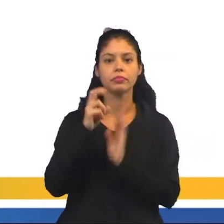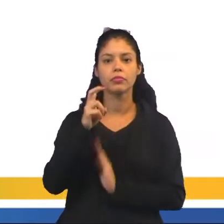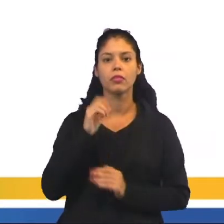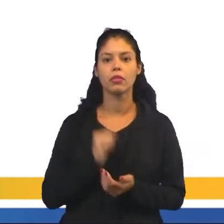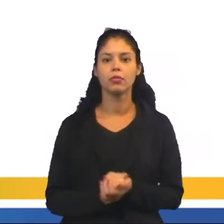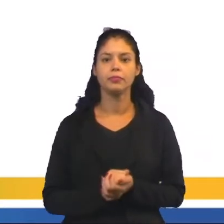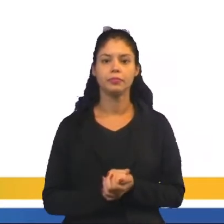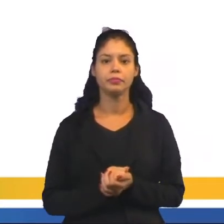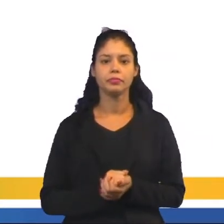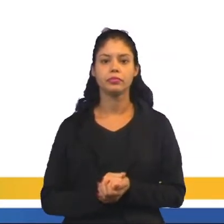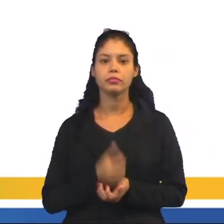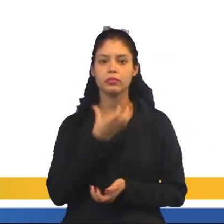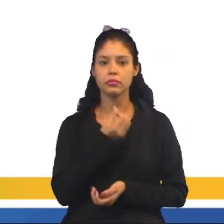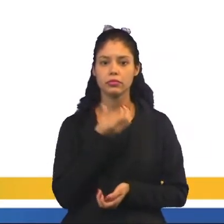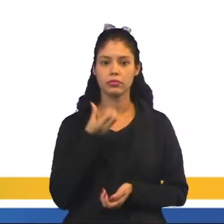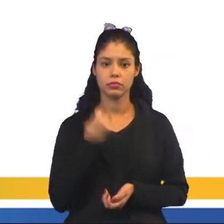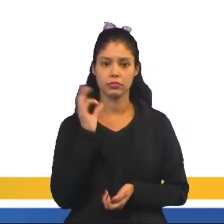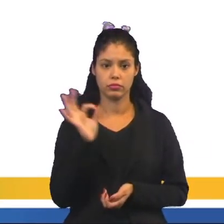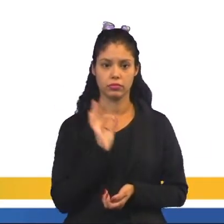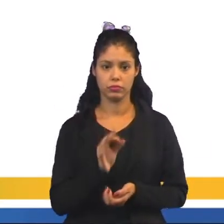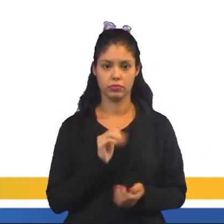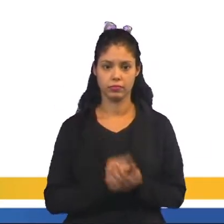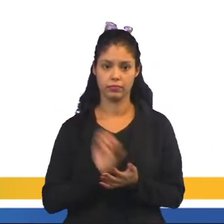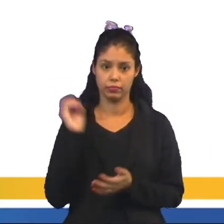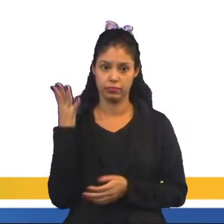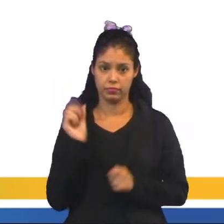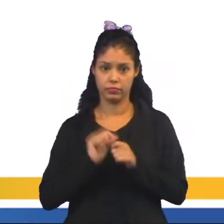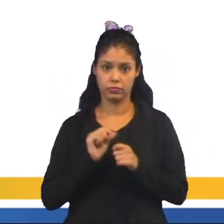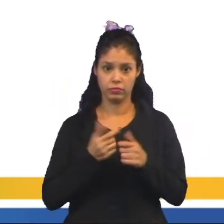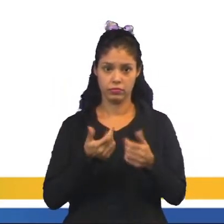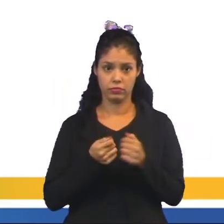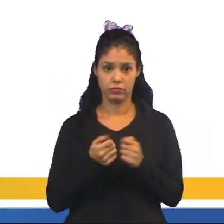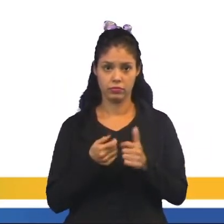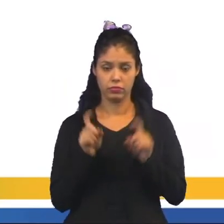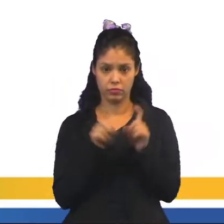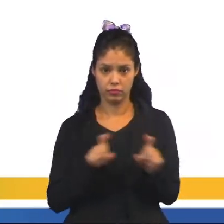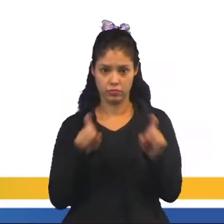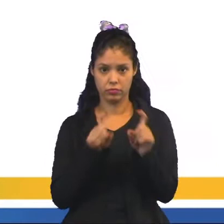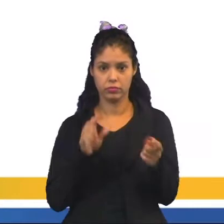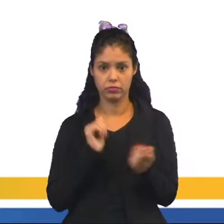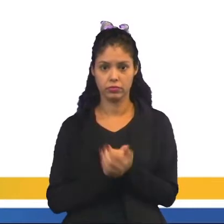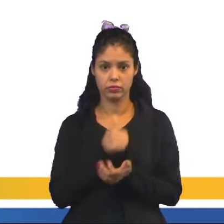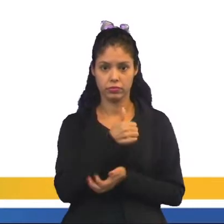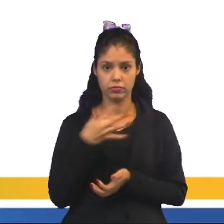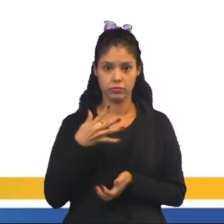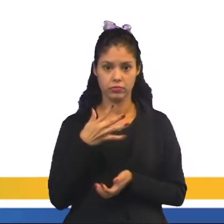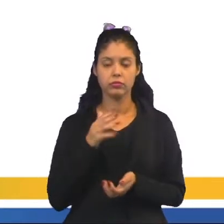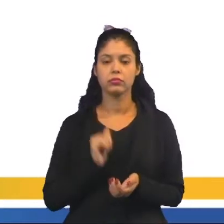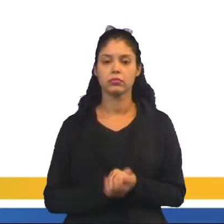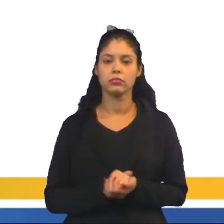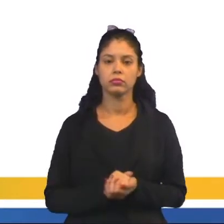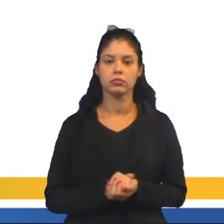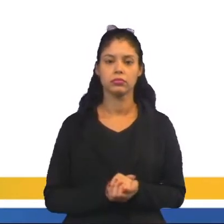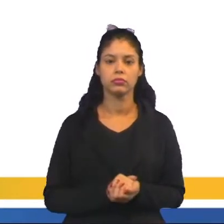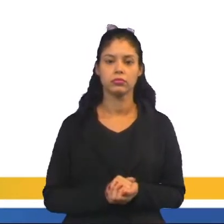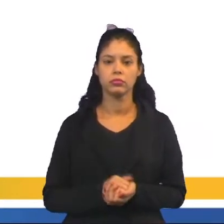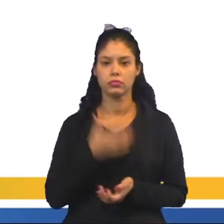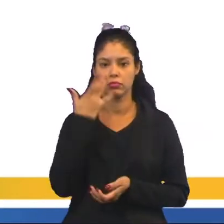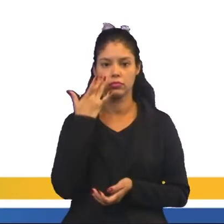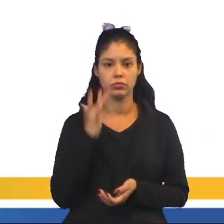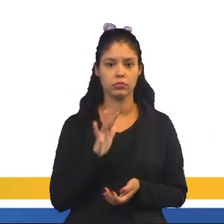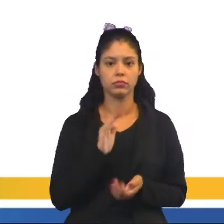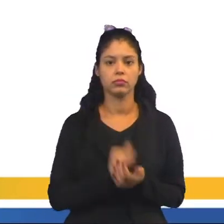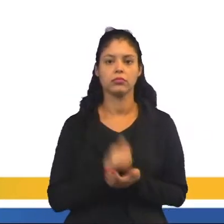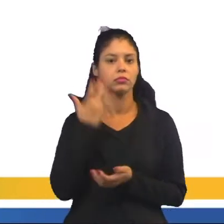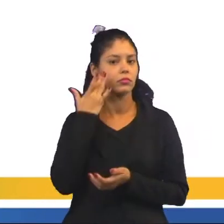anos, 66% são capazes de operar jogos de computador. Mas, por outro lado, 14% dessas